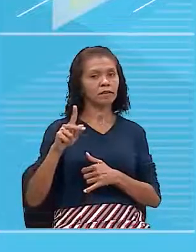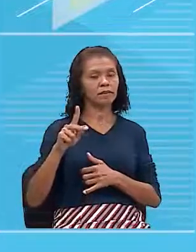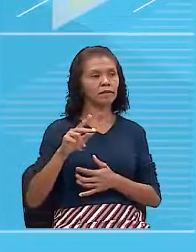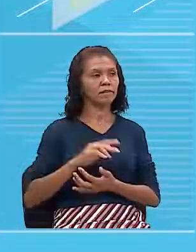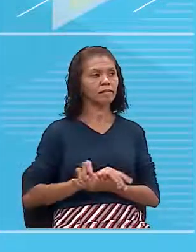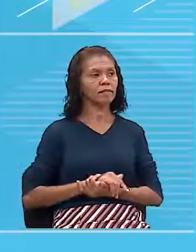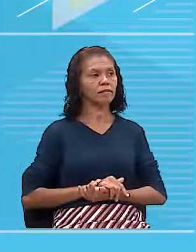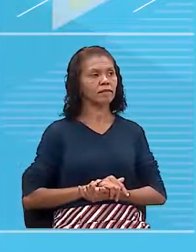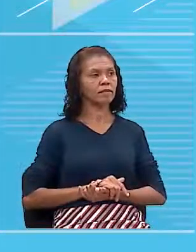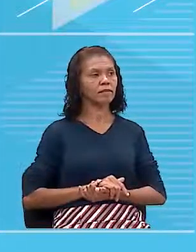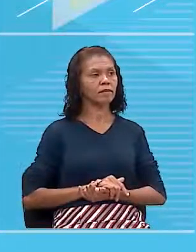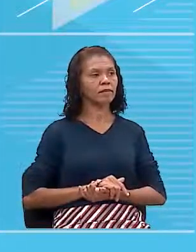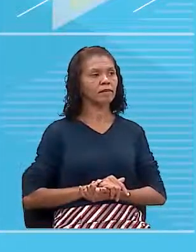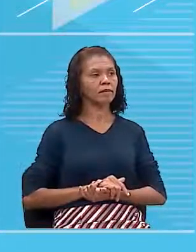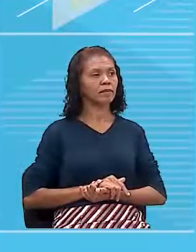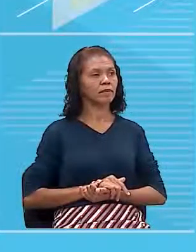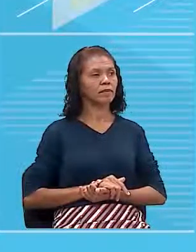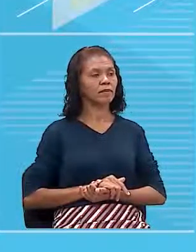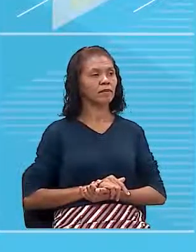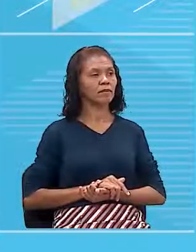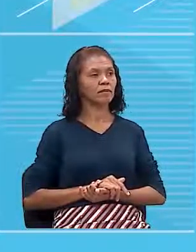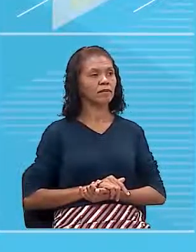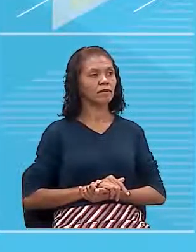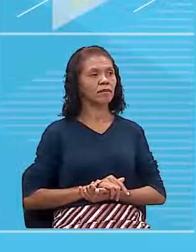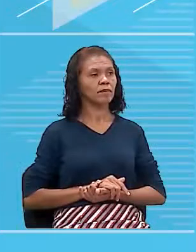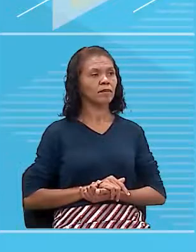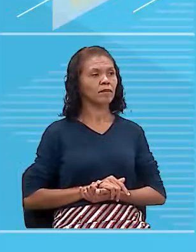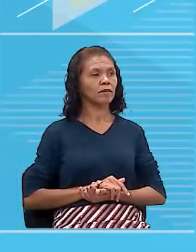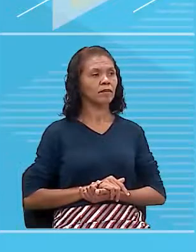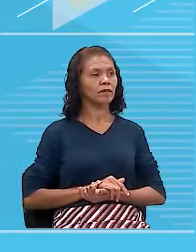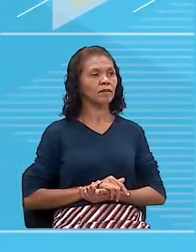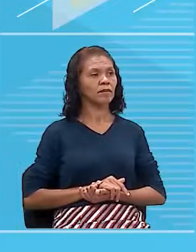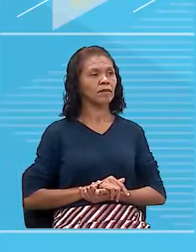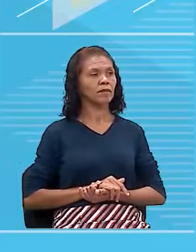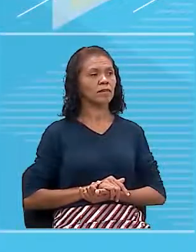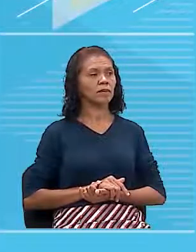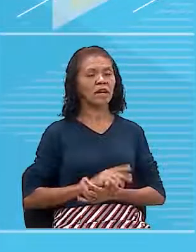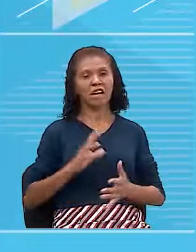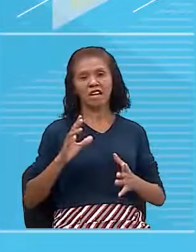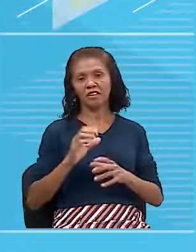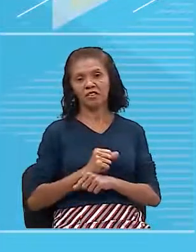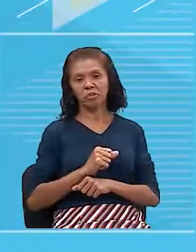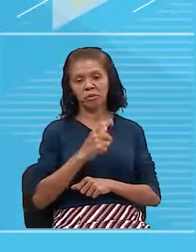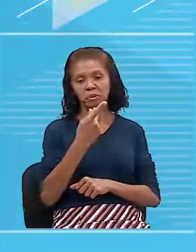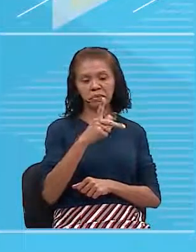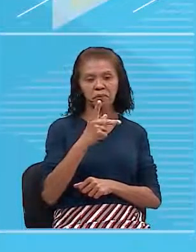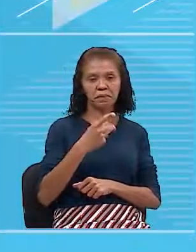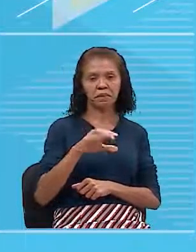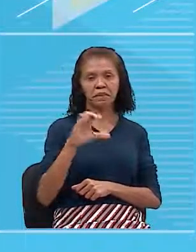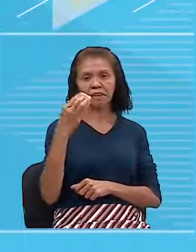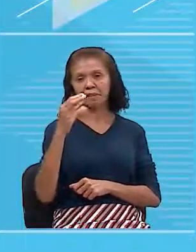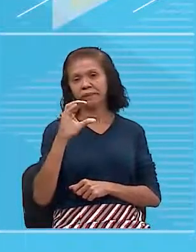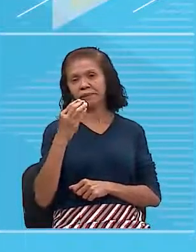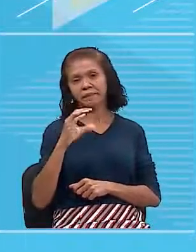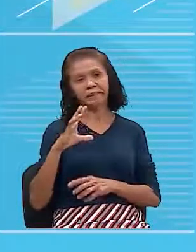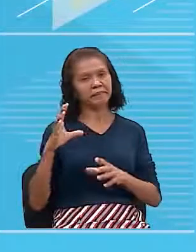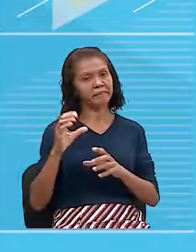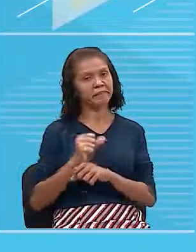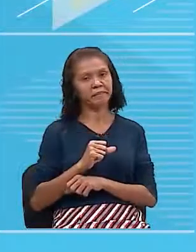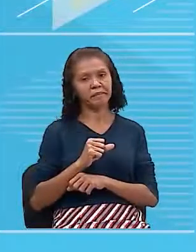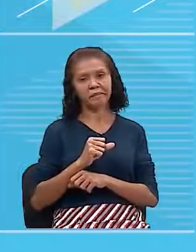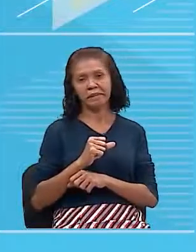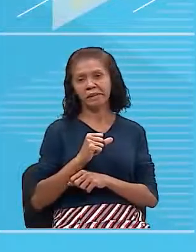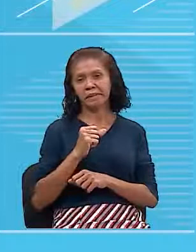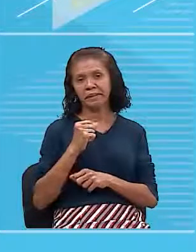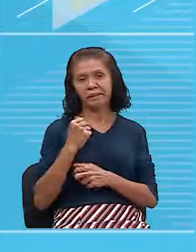se bem que proteína proteína e carboidrato deu mais ou menos a mesma coisa né porque eles têm o mesmo valor energético